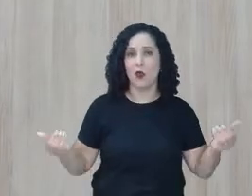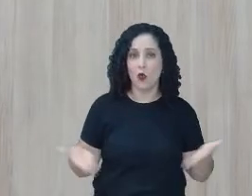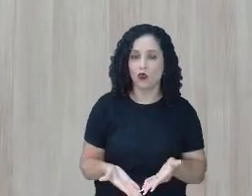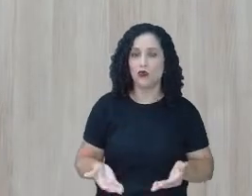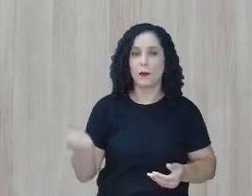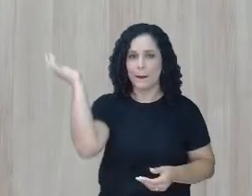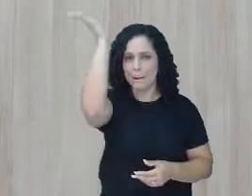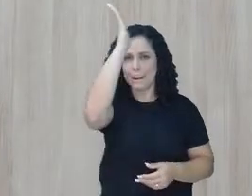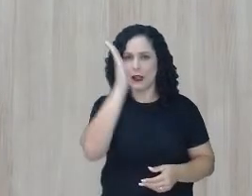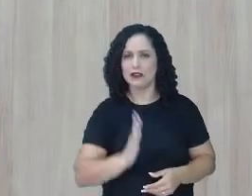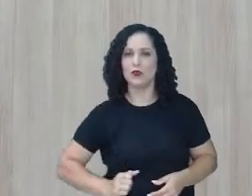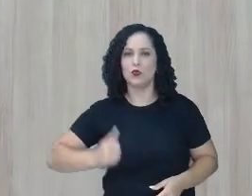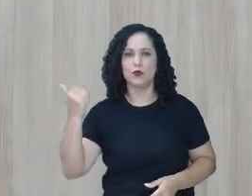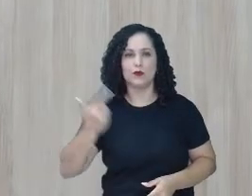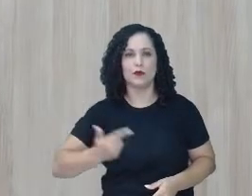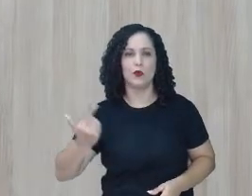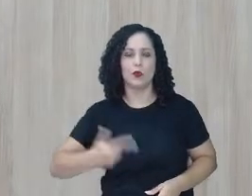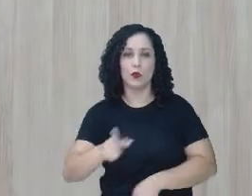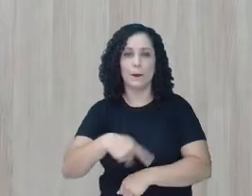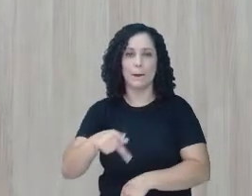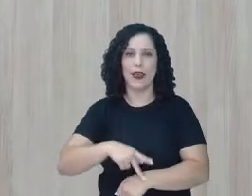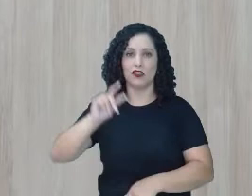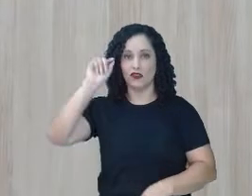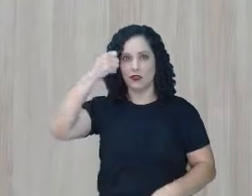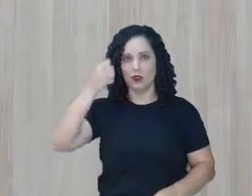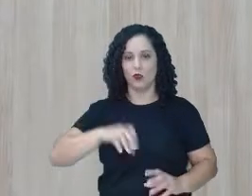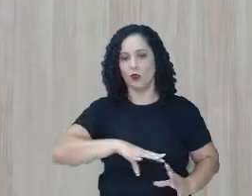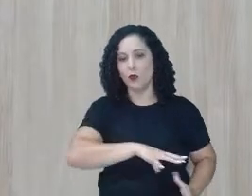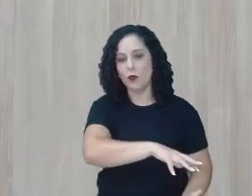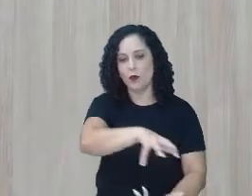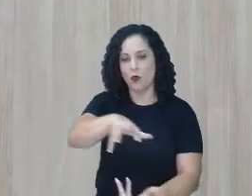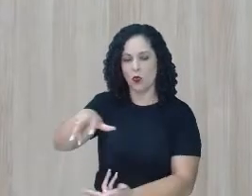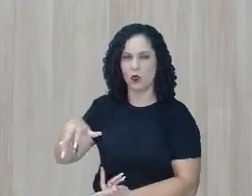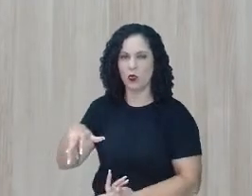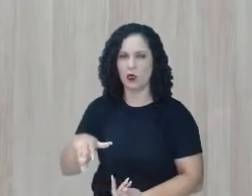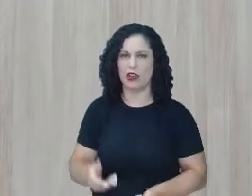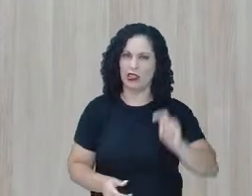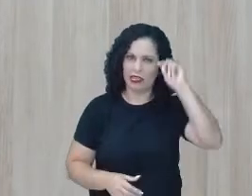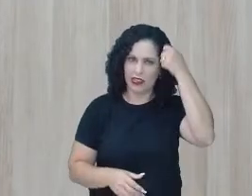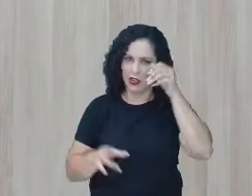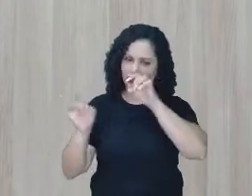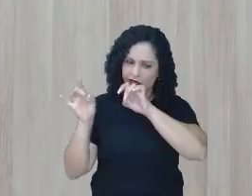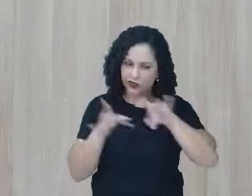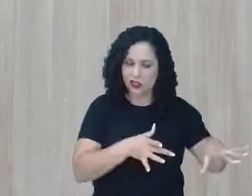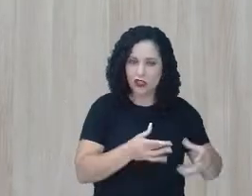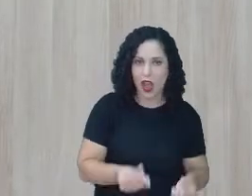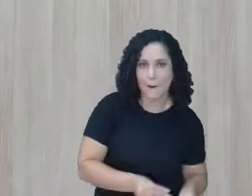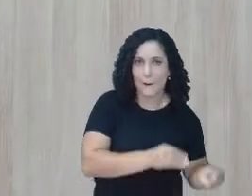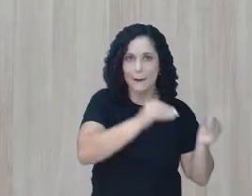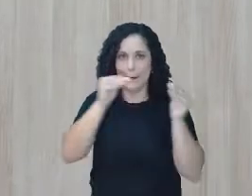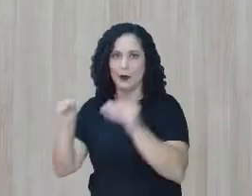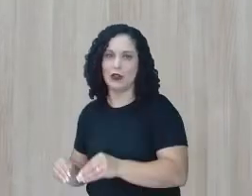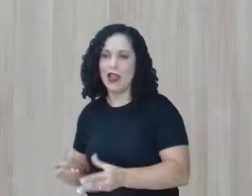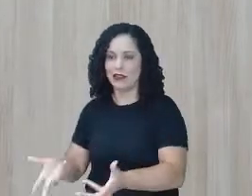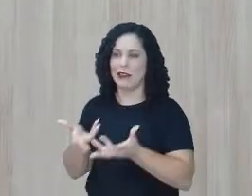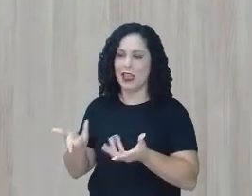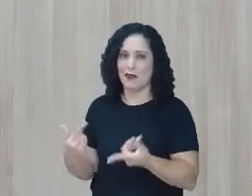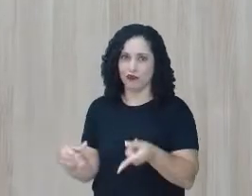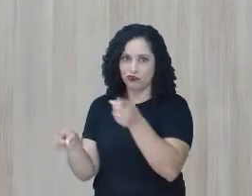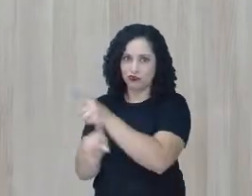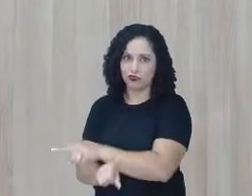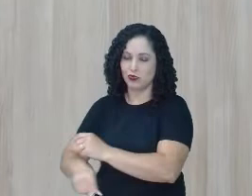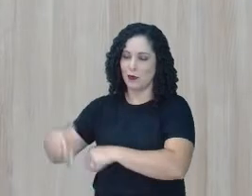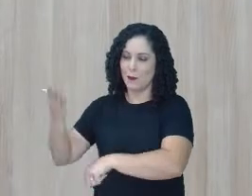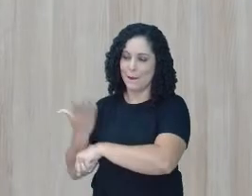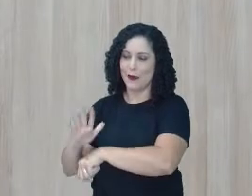mundo, deixar de ser mestiço, de ser negro e ser branco. Então, para que ele fosse branco, traziam